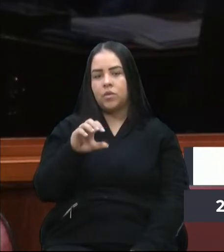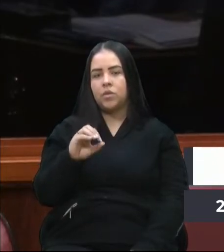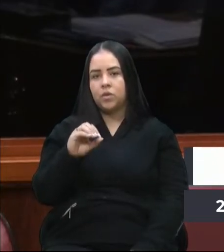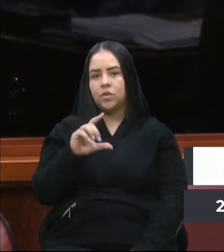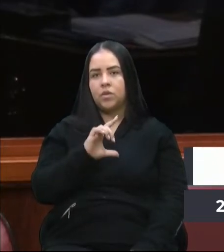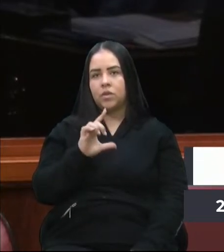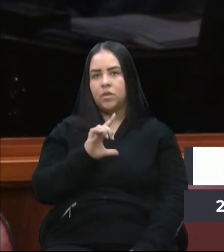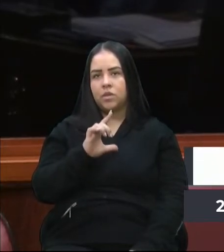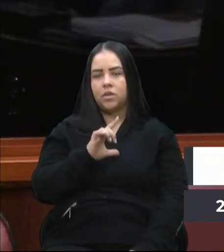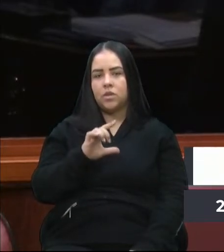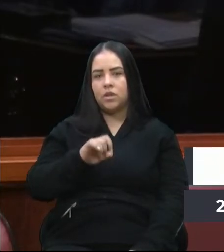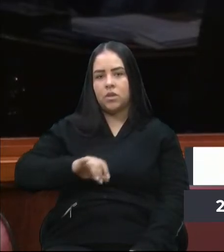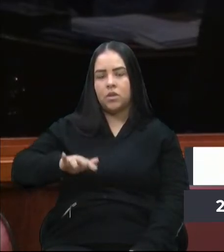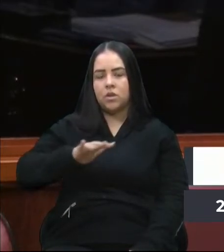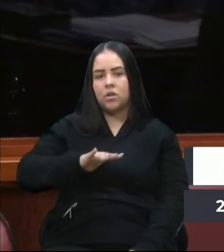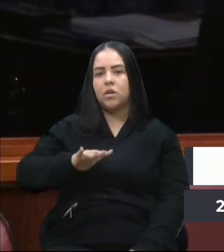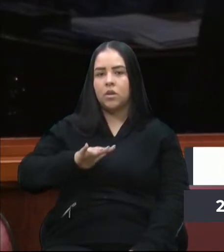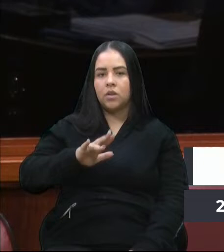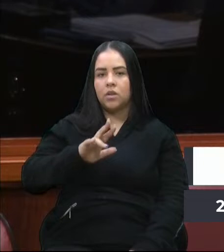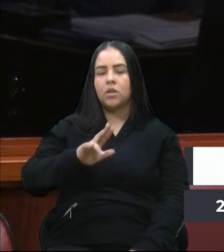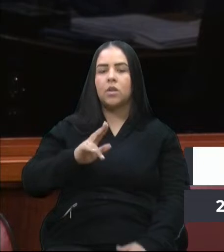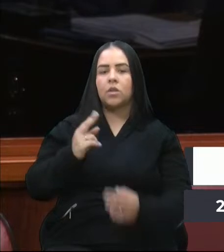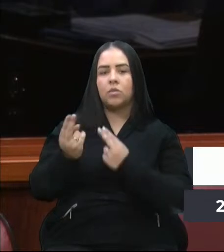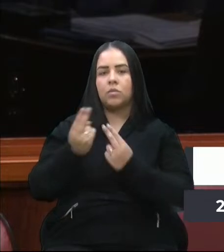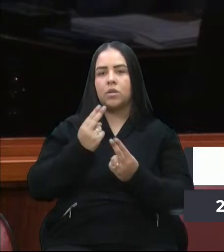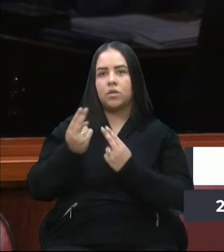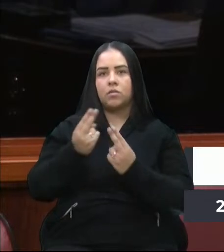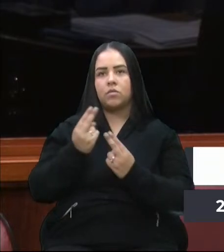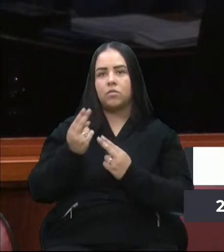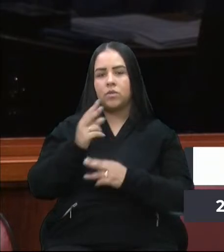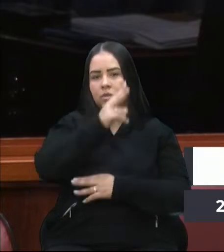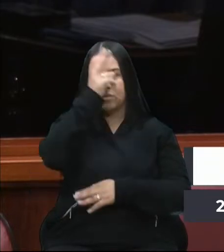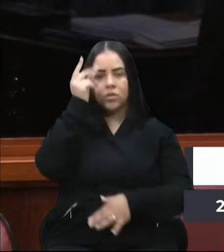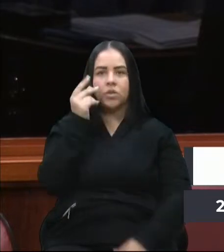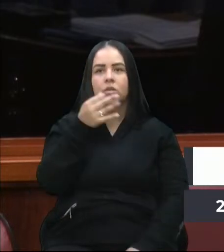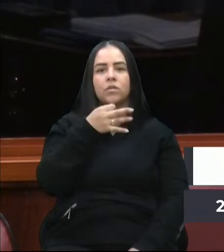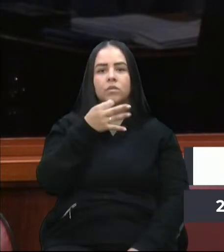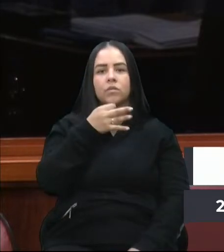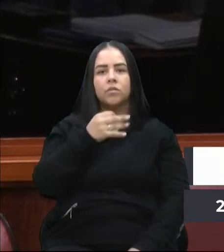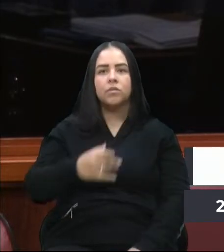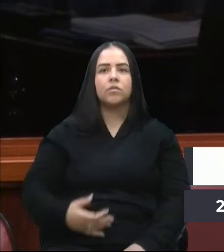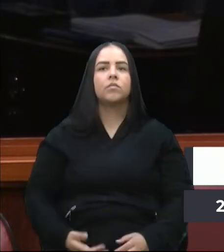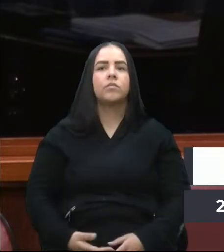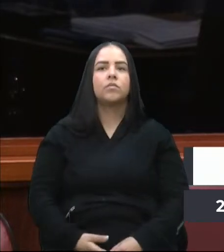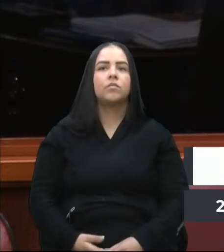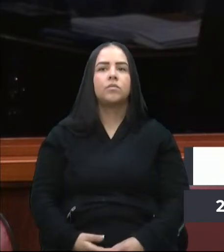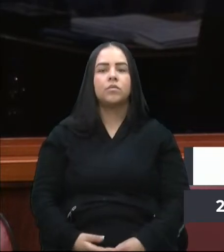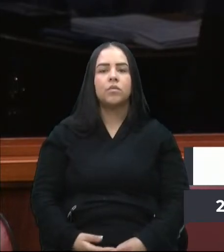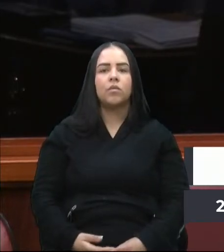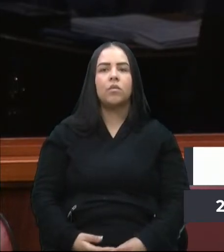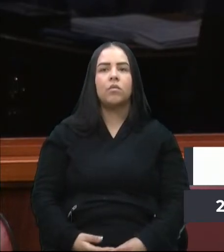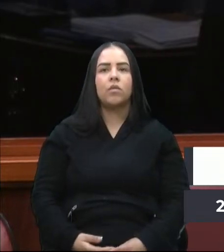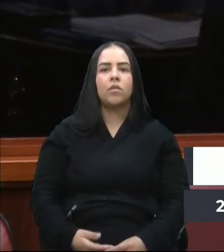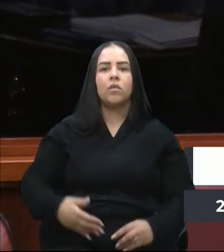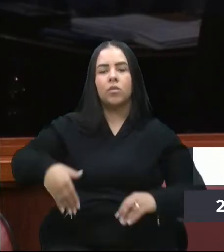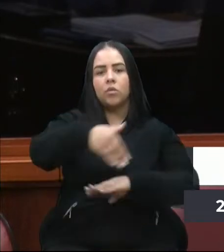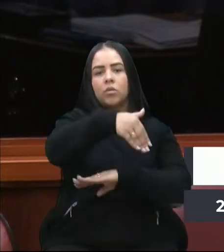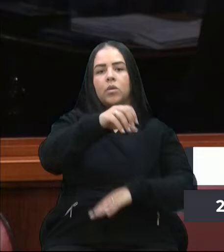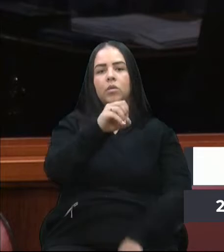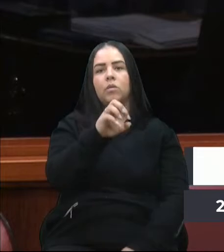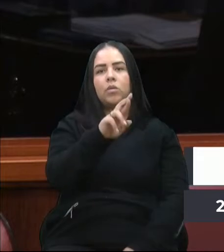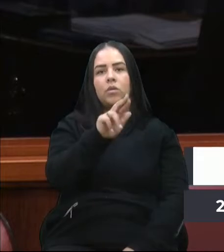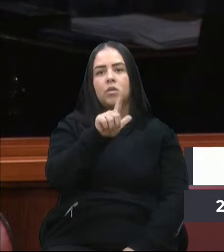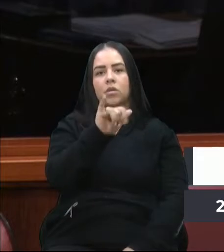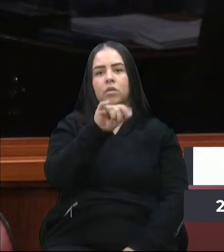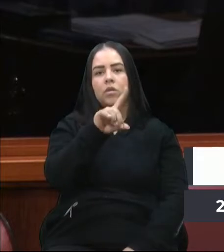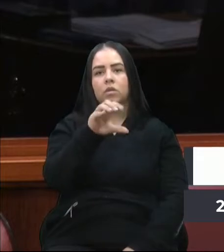localiza-se na zona urbana do município de Caxias do Sul. A rua Orlindo José